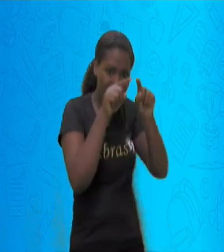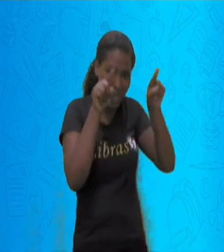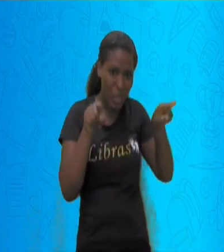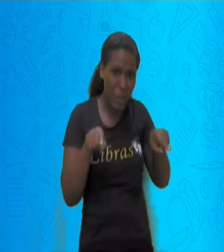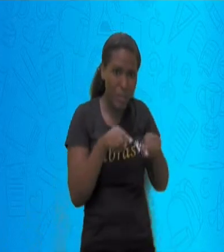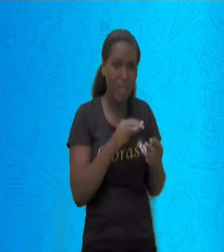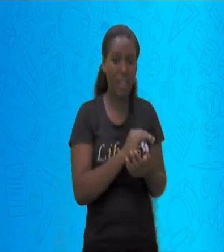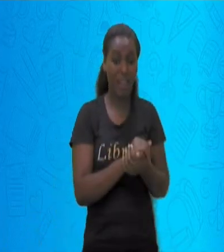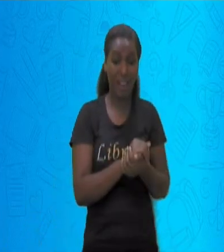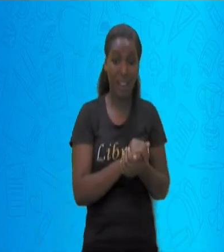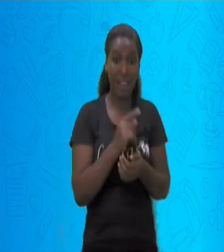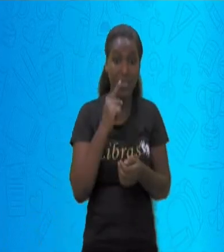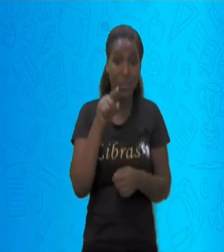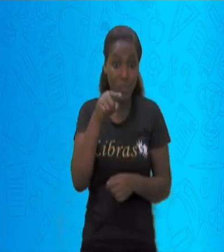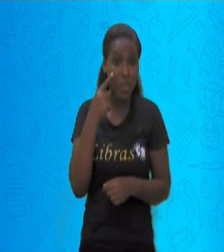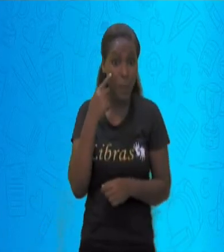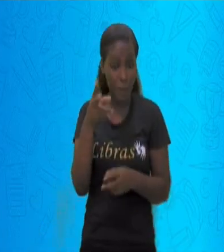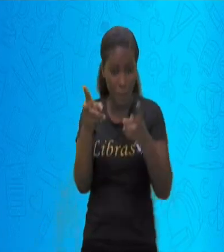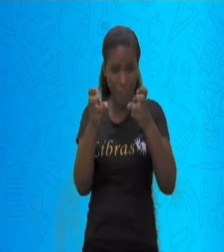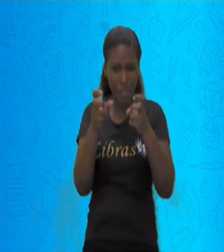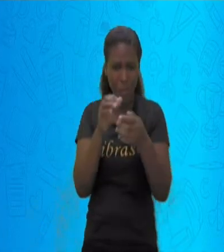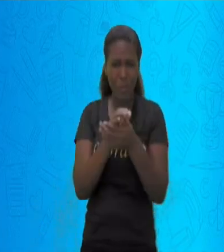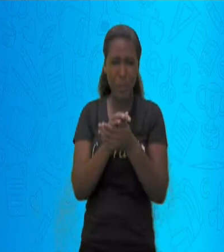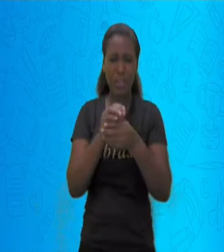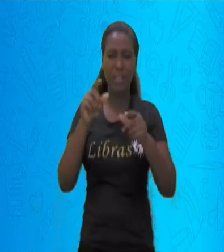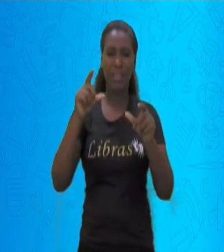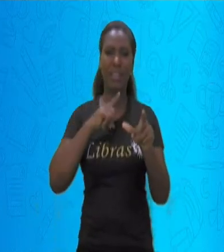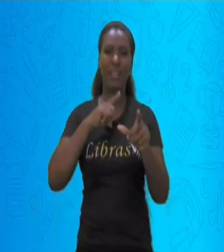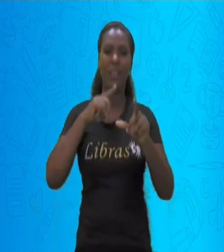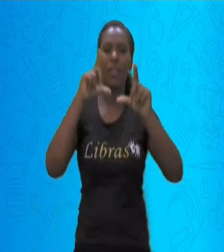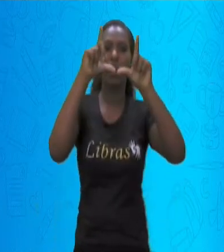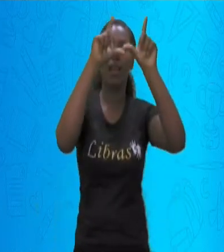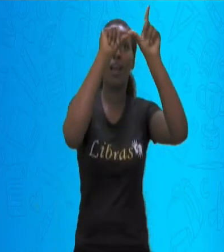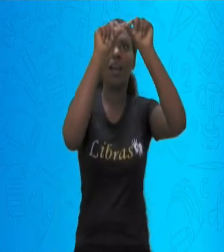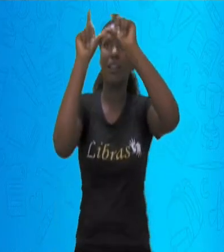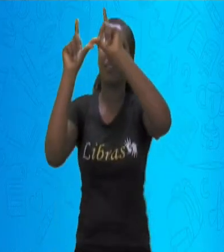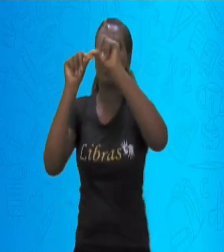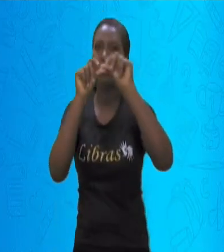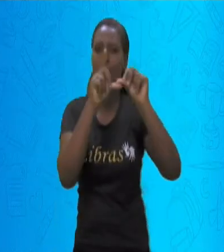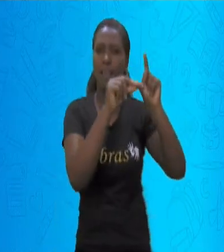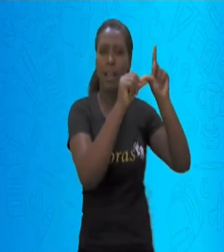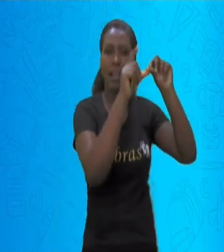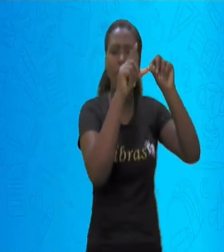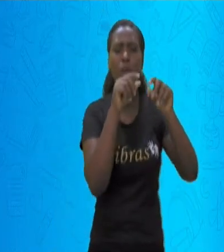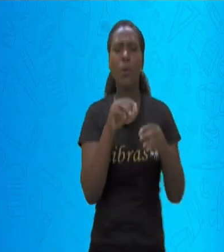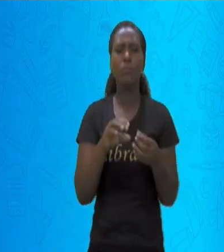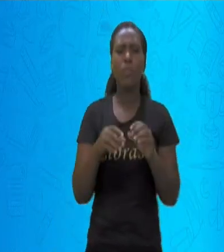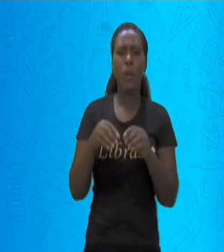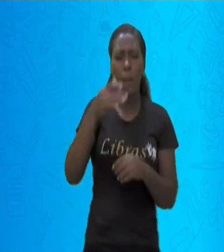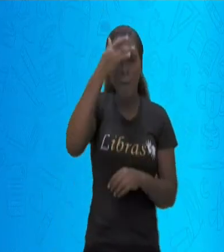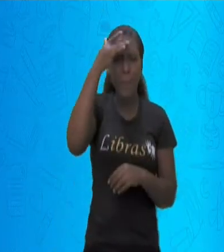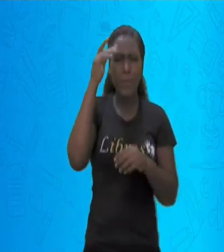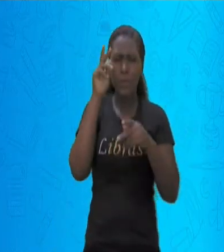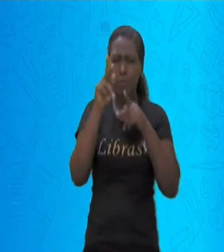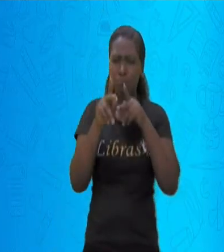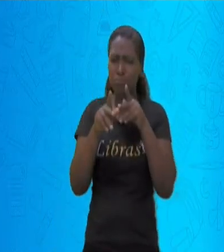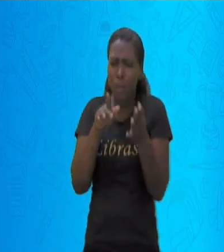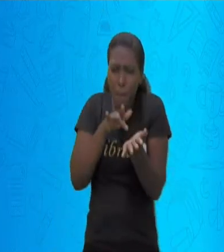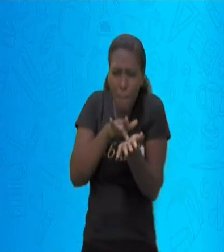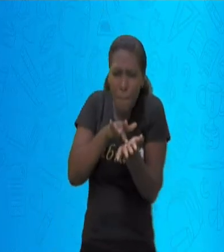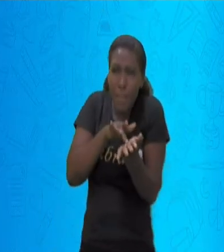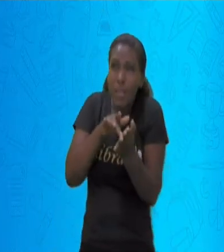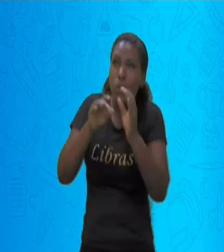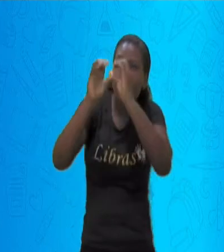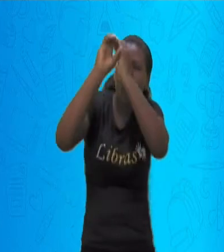pouquinho aqui, que a gente tem as estrelas. Então, pesquisadores, eles identificam como